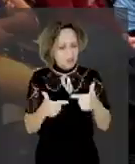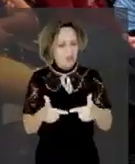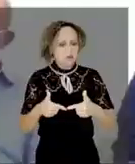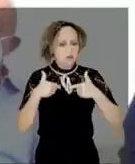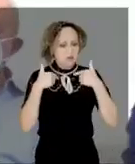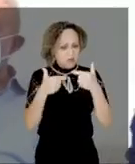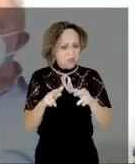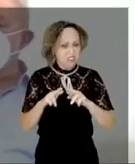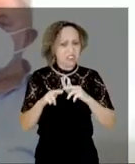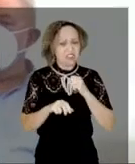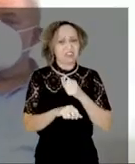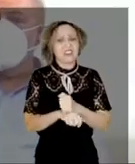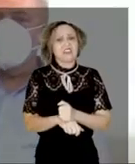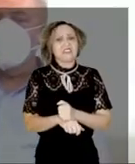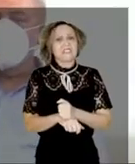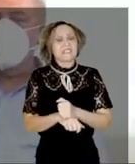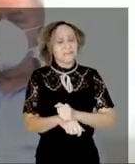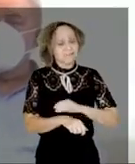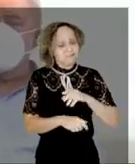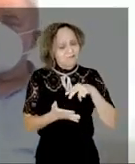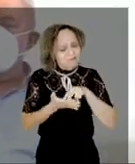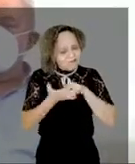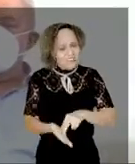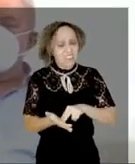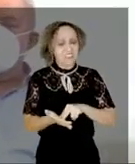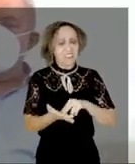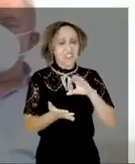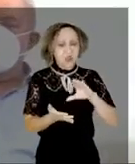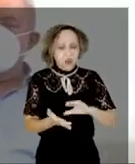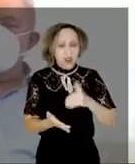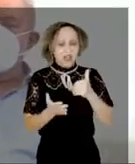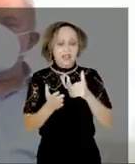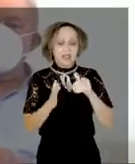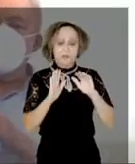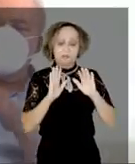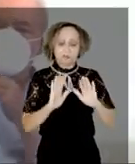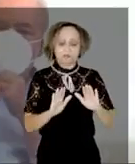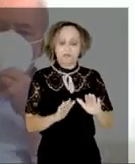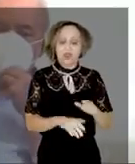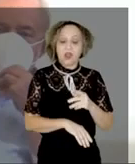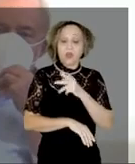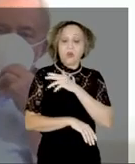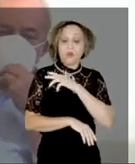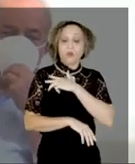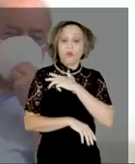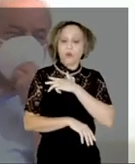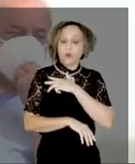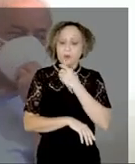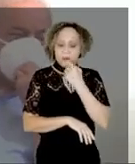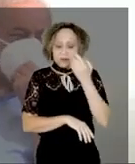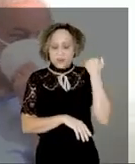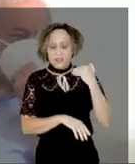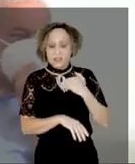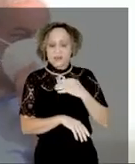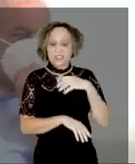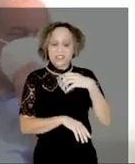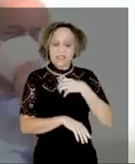Então, tirando a máscara, eu falei ao presidente Lula, mandei uma mensagem a ele, escrevi um texto e disse assim: